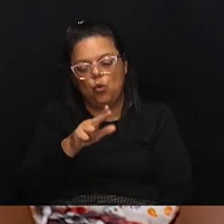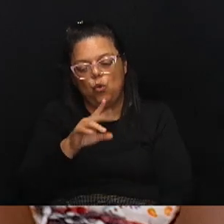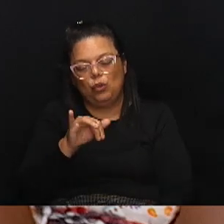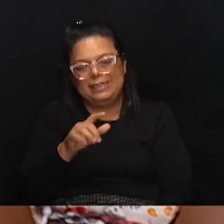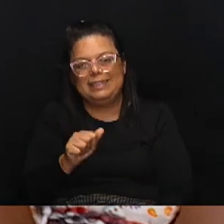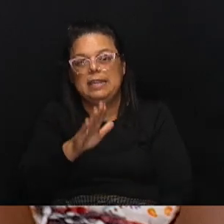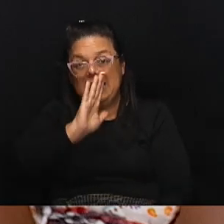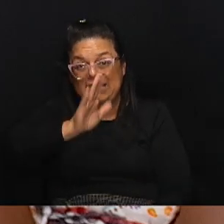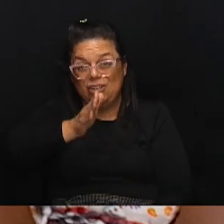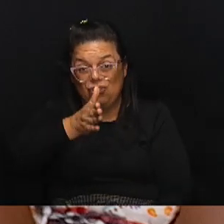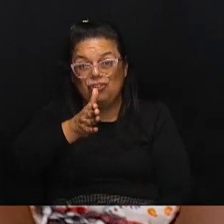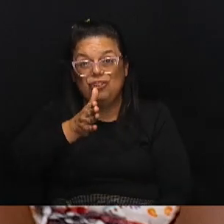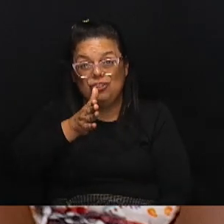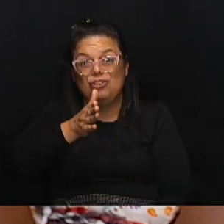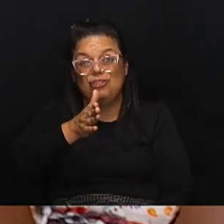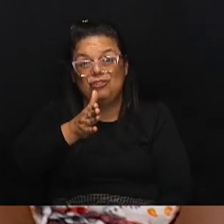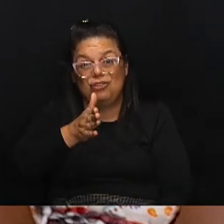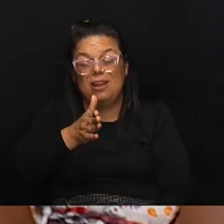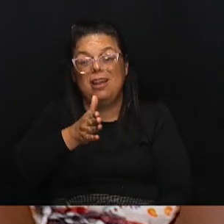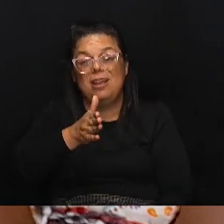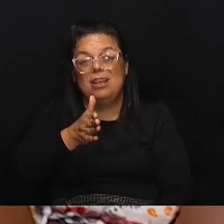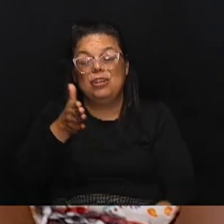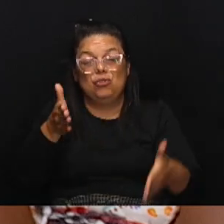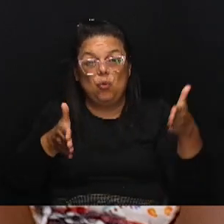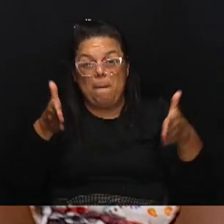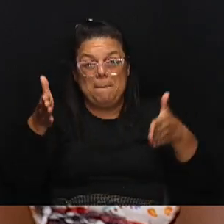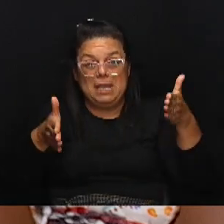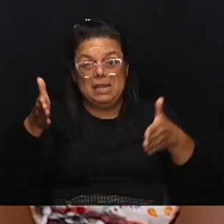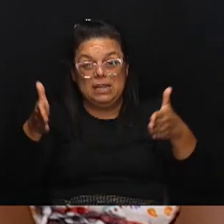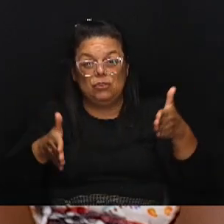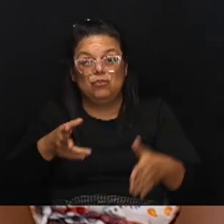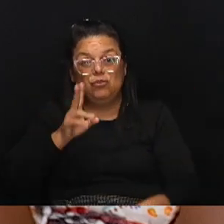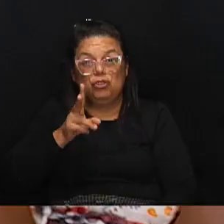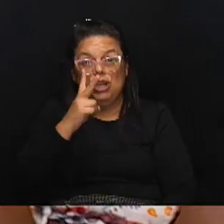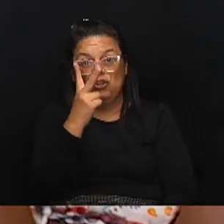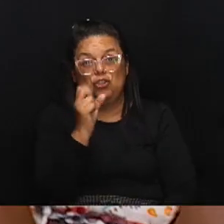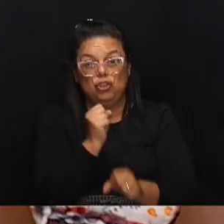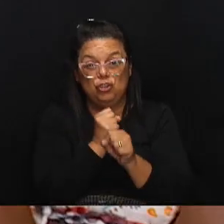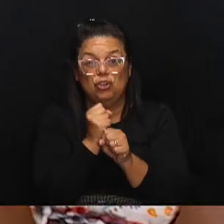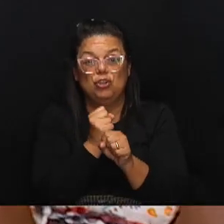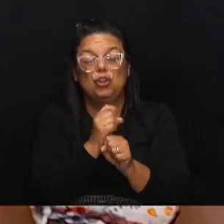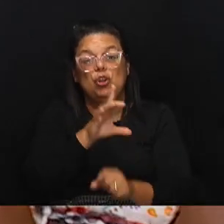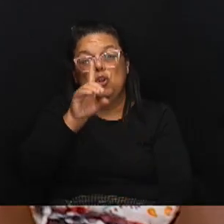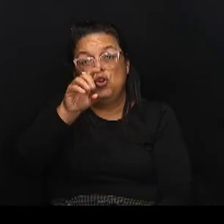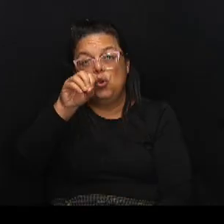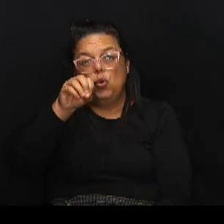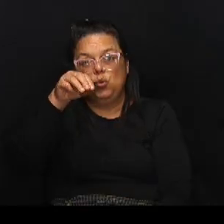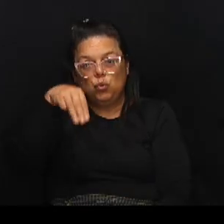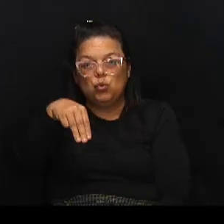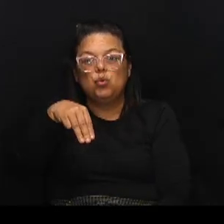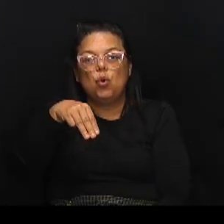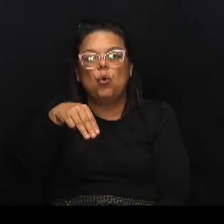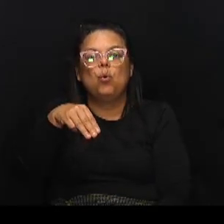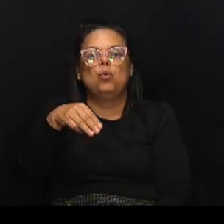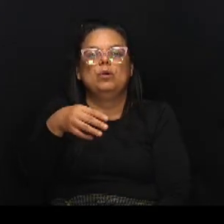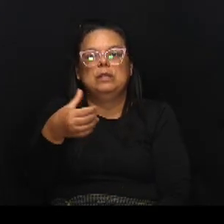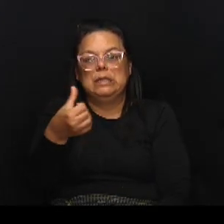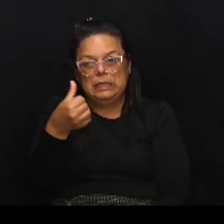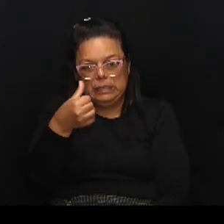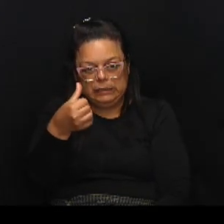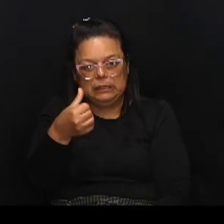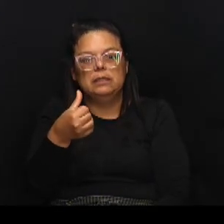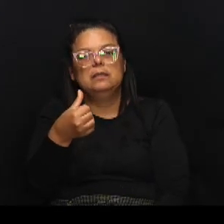está virando vice-reino, né? Nós já estamos nesse período aí há 2 anos com Dom João VI no Brasil. Então,